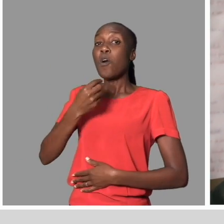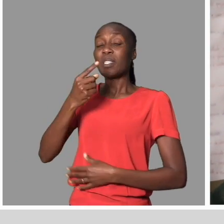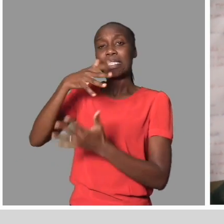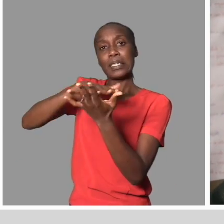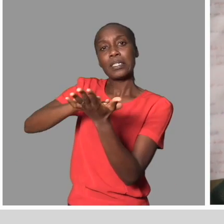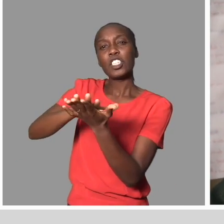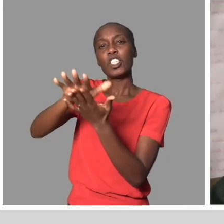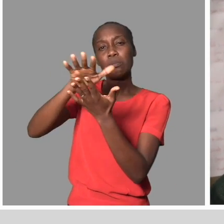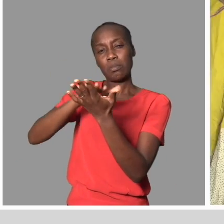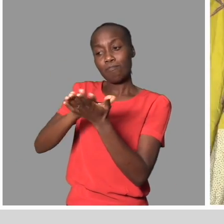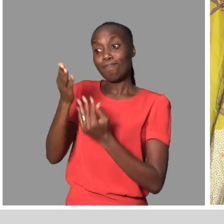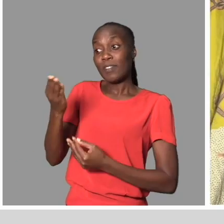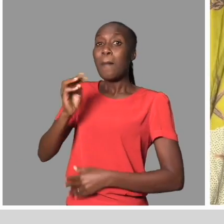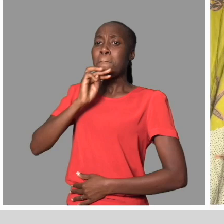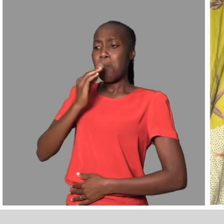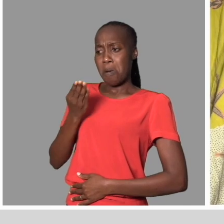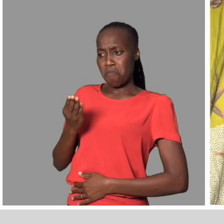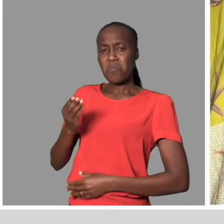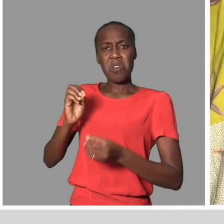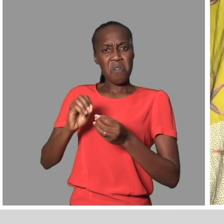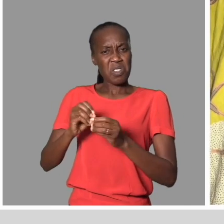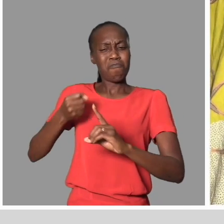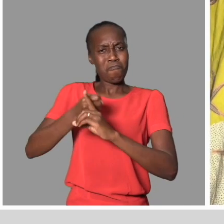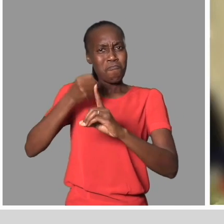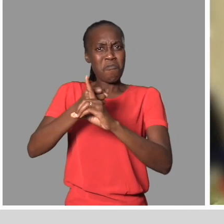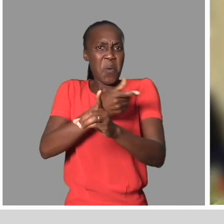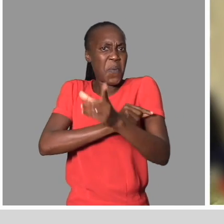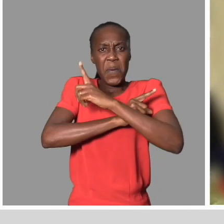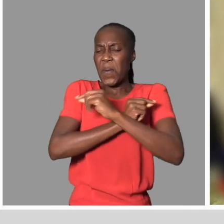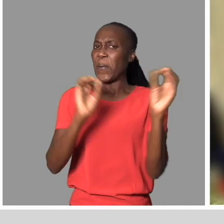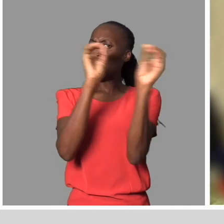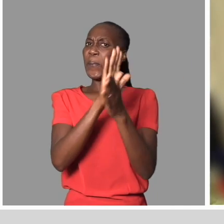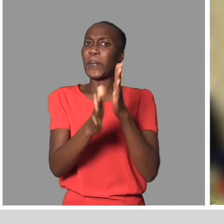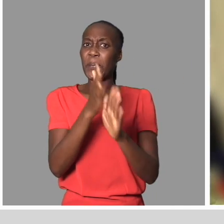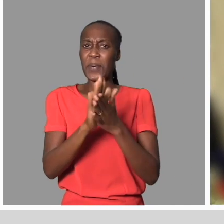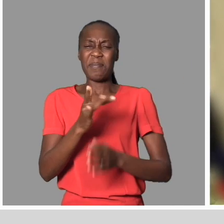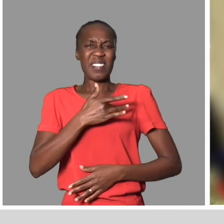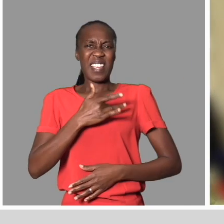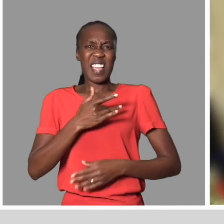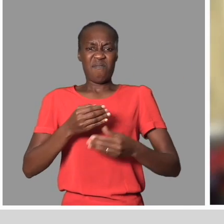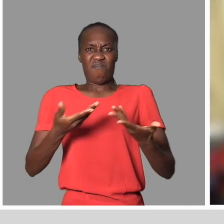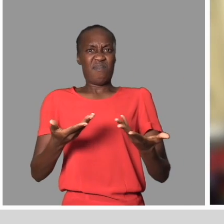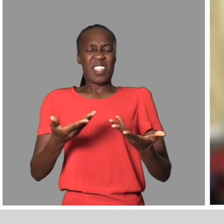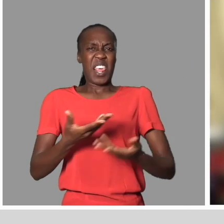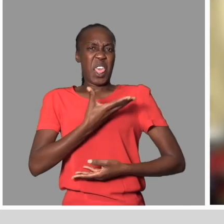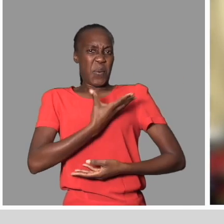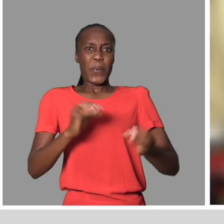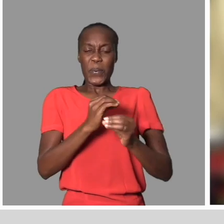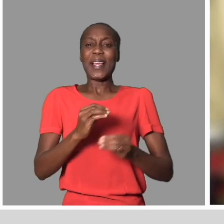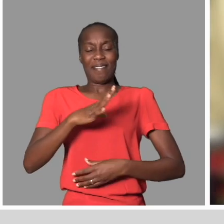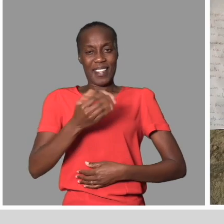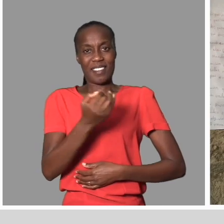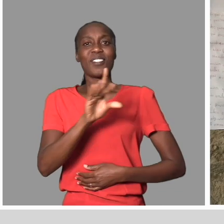fala de exemplo de uma mãe de luta que nunca se deixou abalar, mesmo tendo duas crianças com